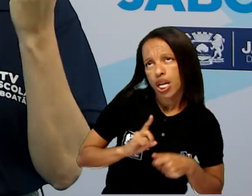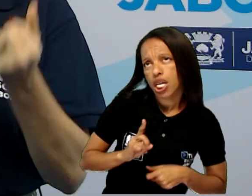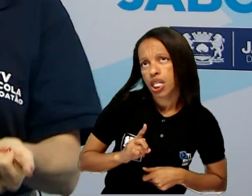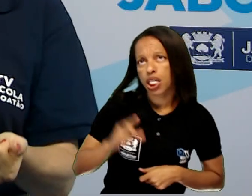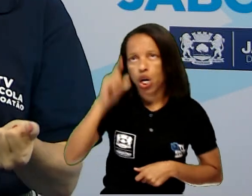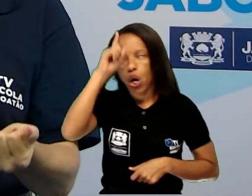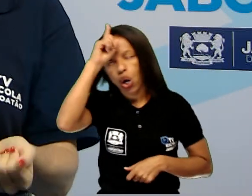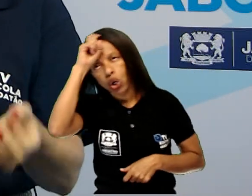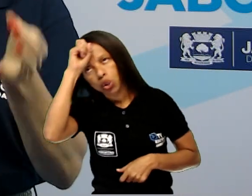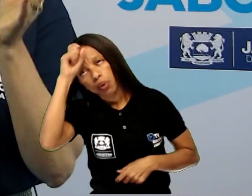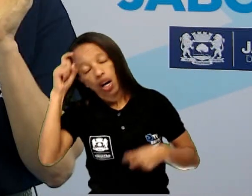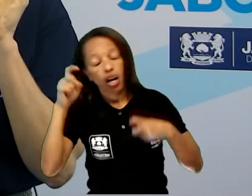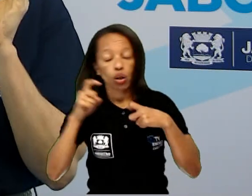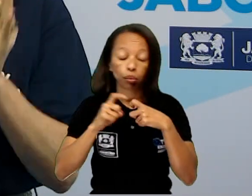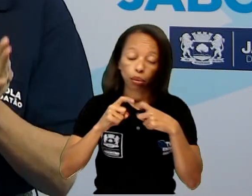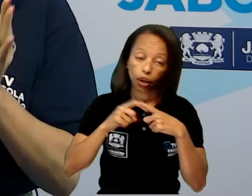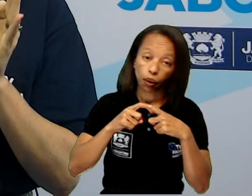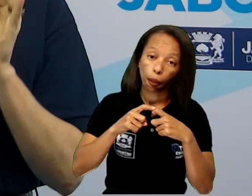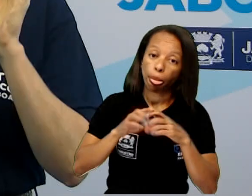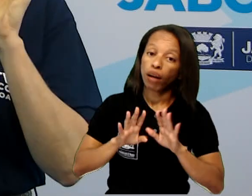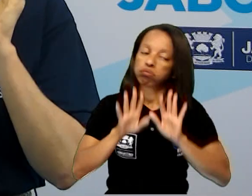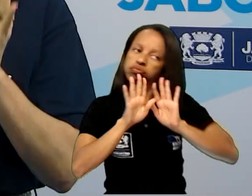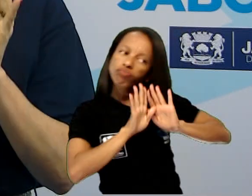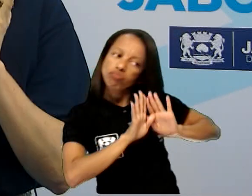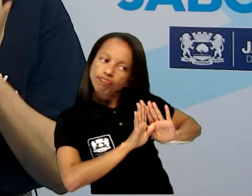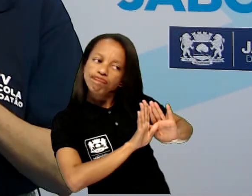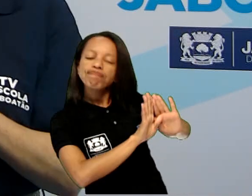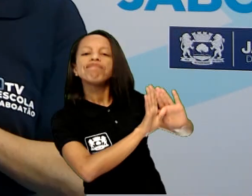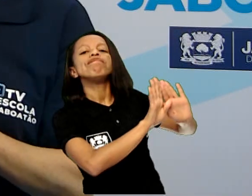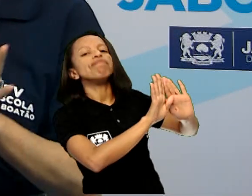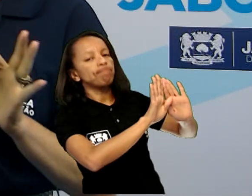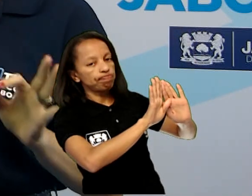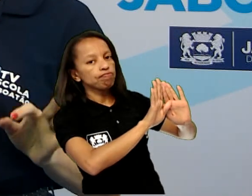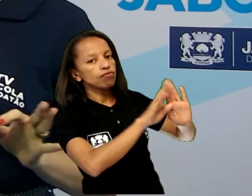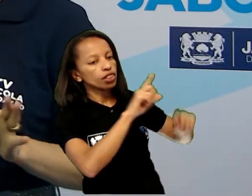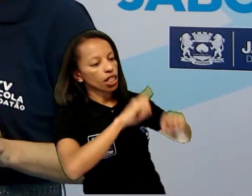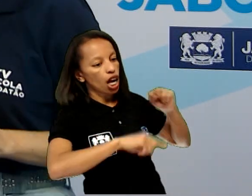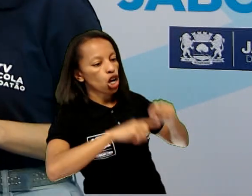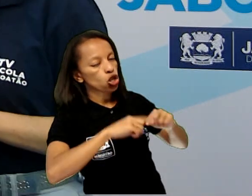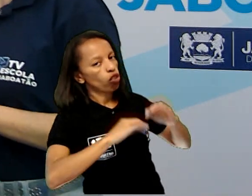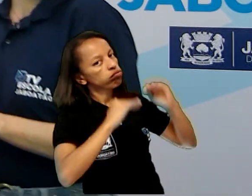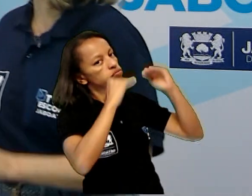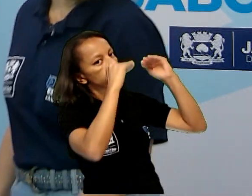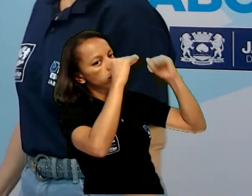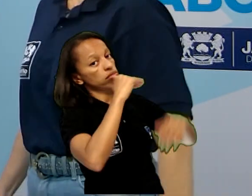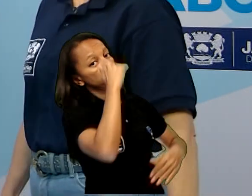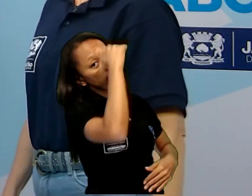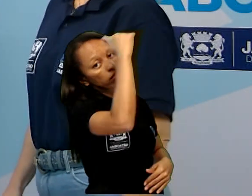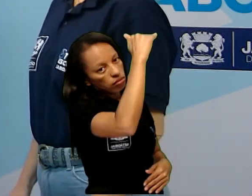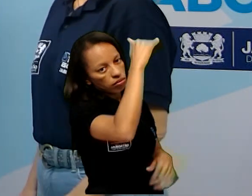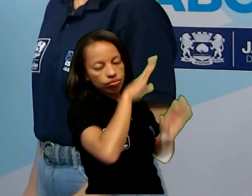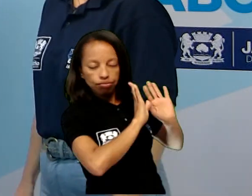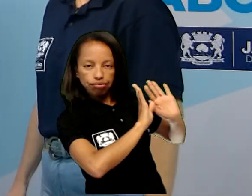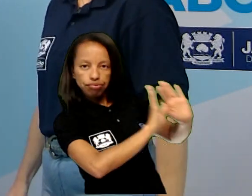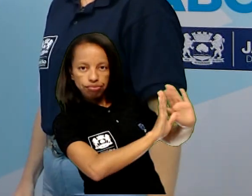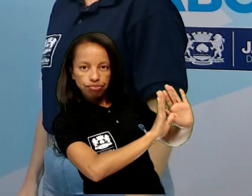para um médico. Então, não mexe em coisas de adulto. Não mexe em coisas de adulto, tá?